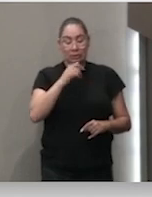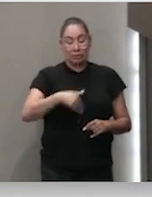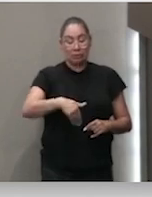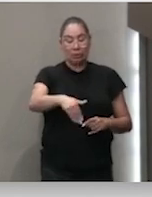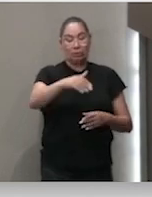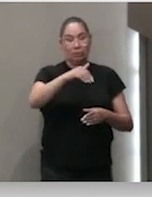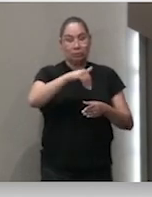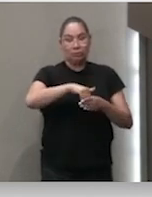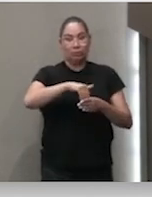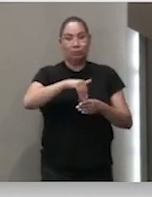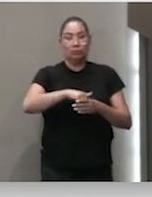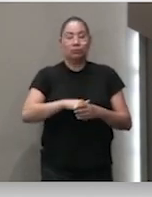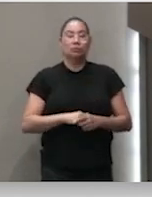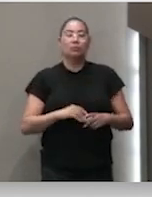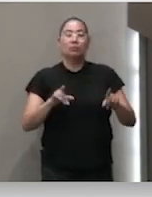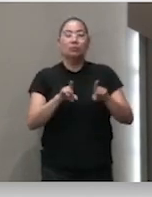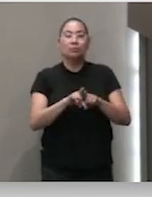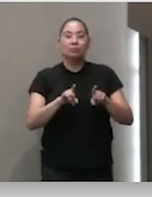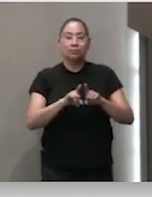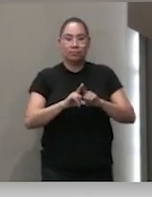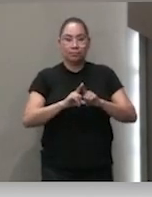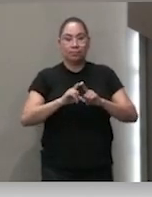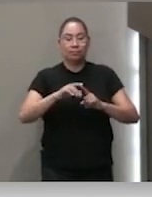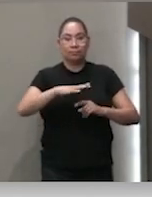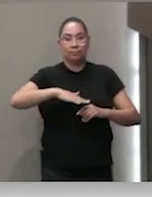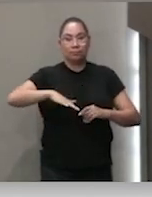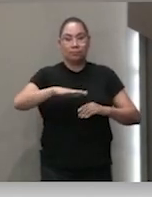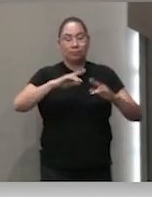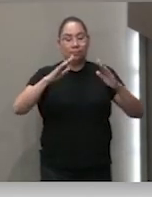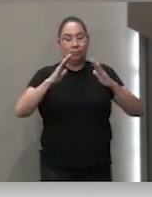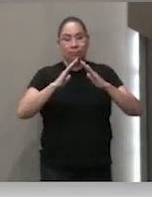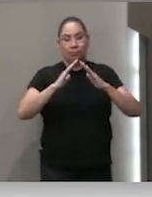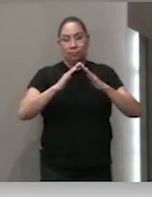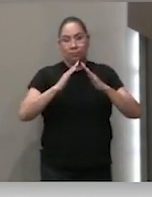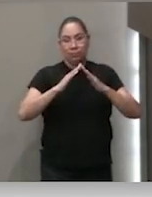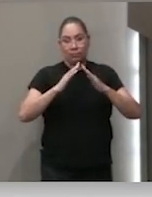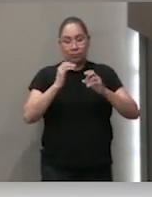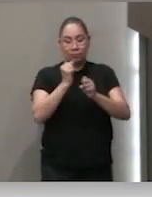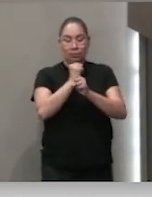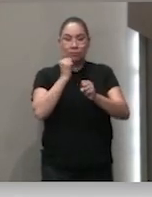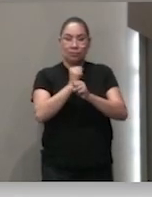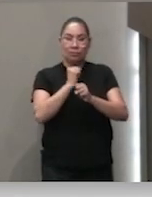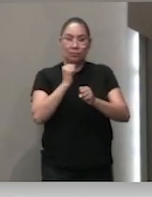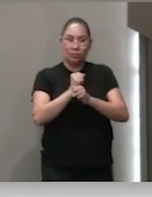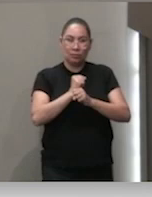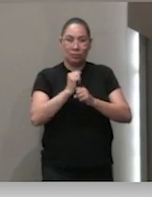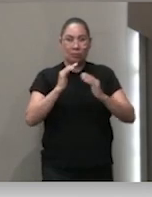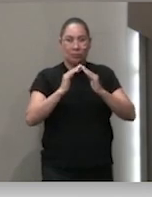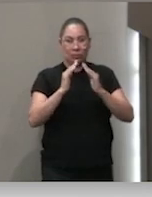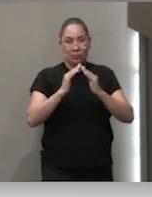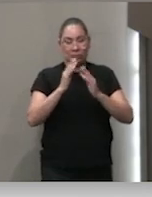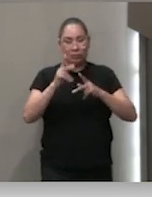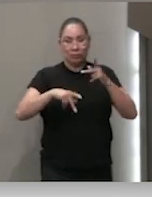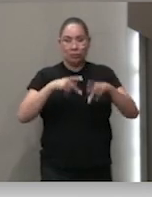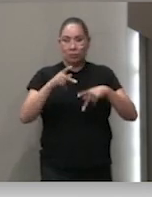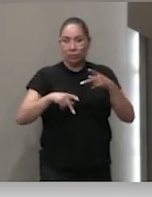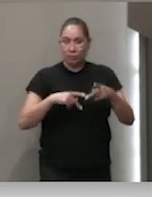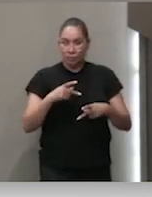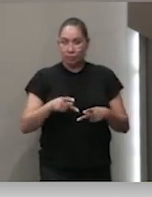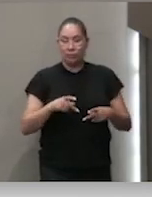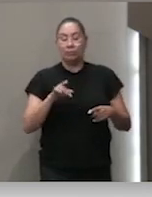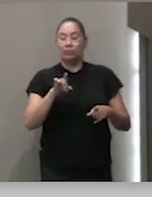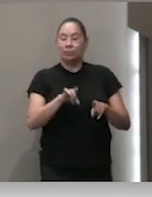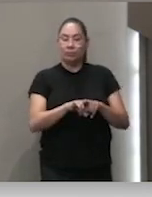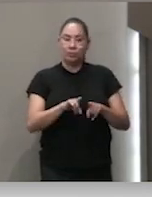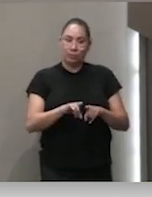aqui da casa. A questão habitacional, que deixa muito a desejar também, não é nenhuma novidade. Uma série de